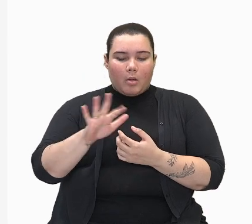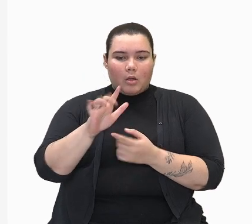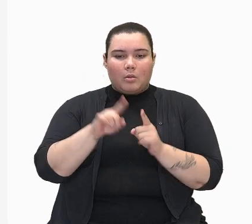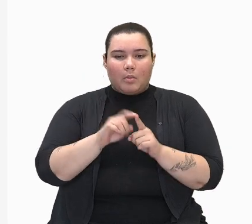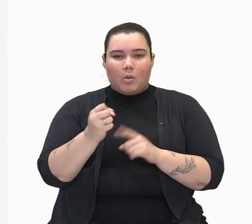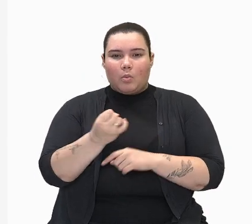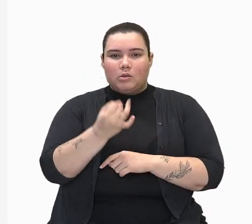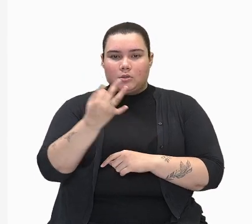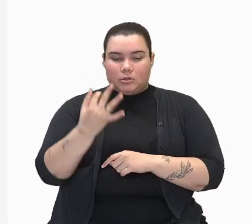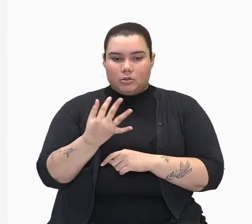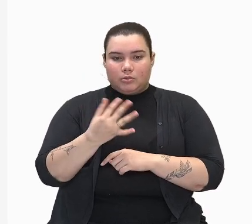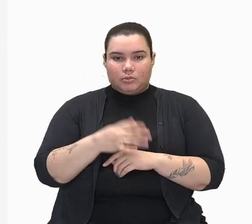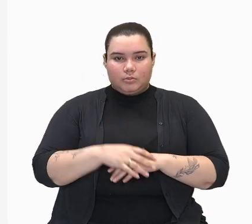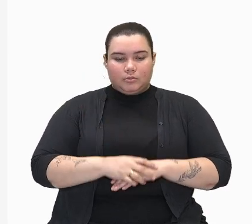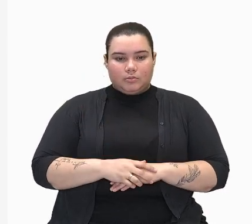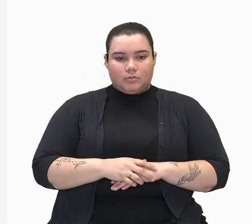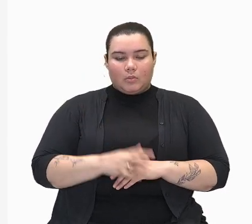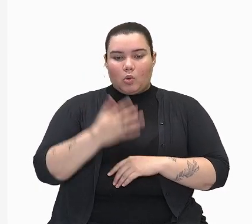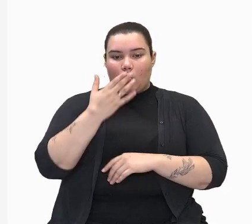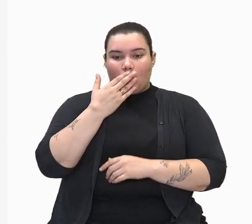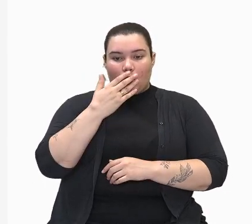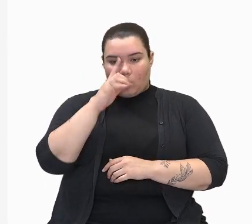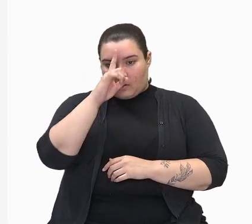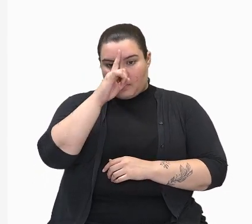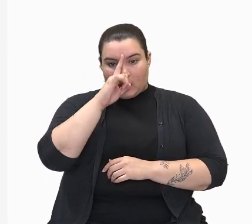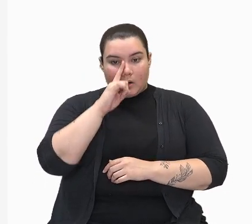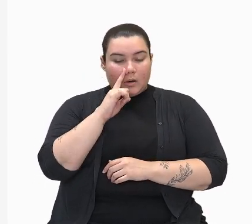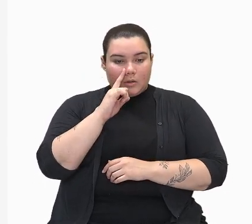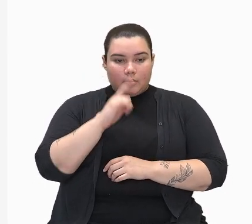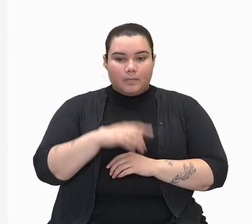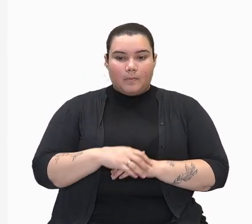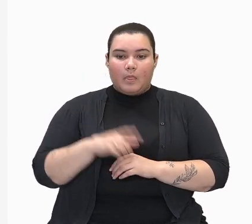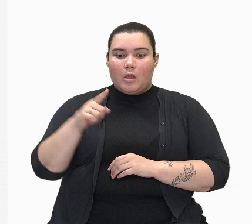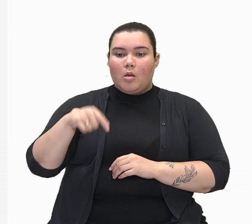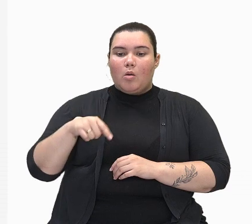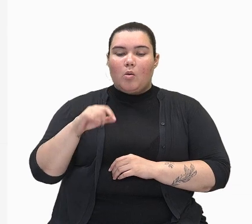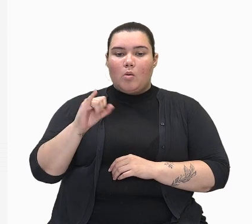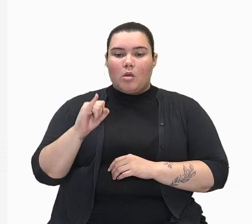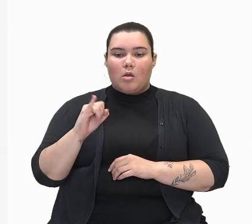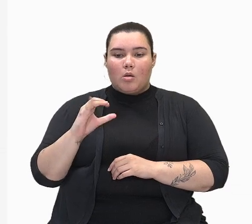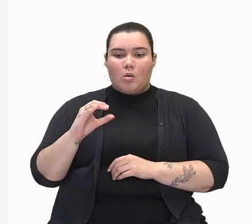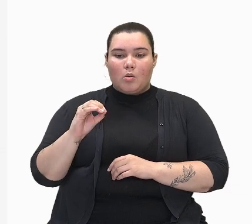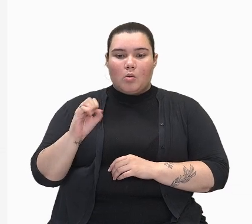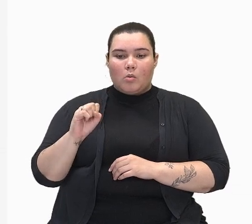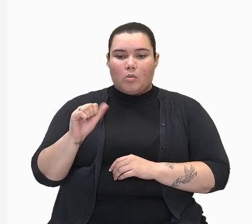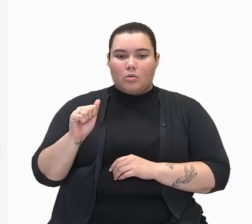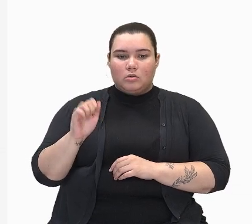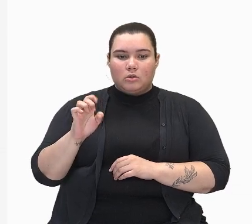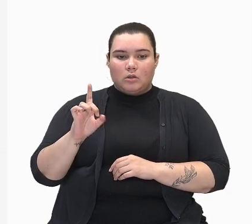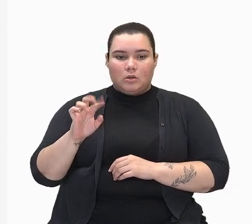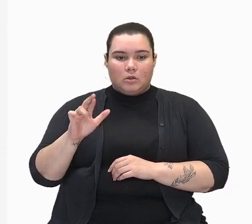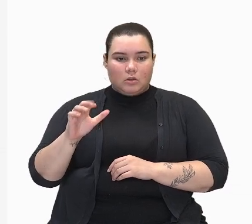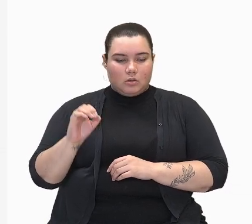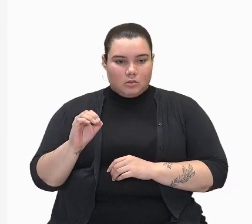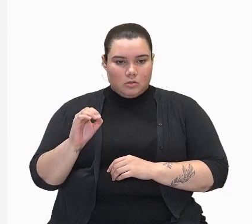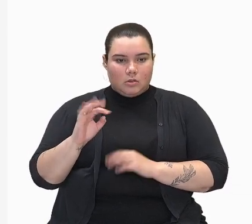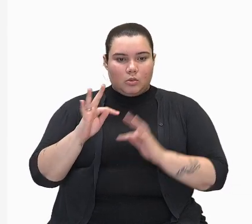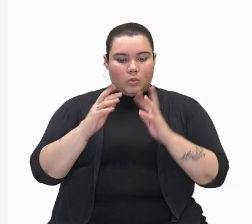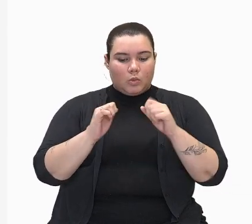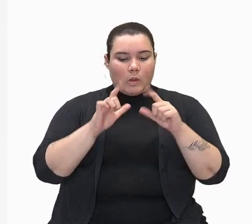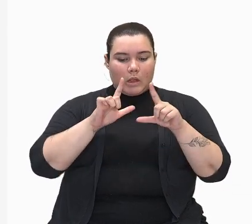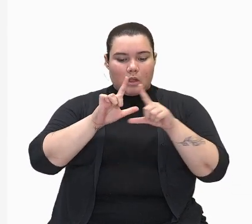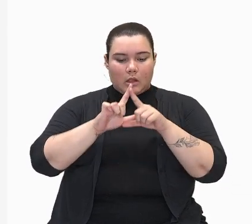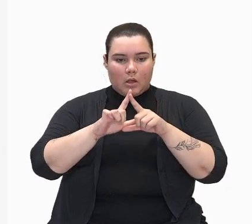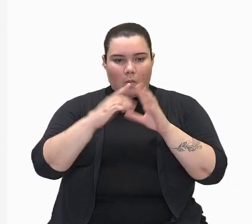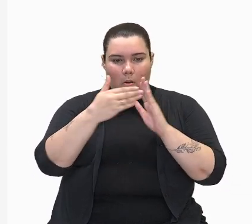faces, né? Então, o amarelo nós temos aí o icosaedro, né? Ele vai ter um total de 20 faces, né? Todas elas são